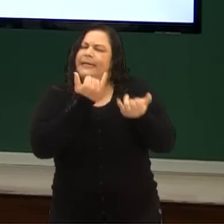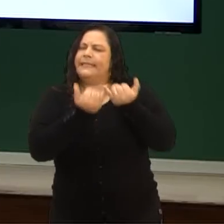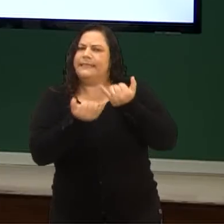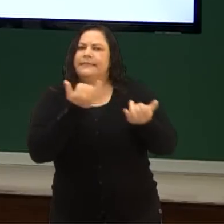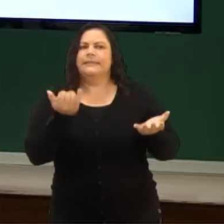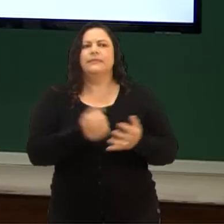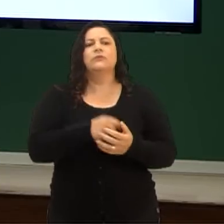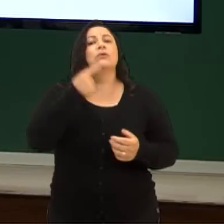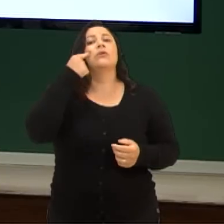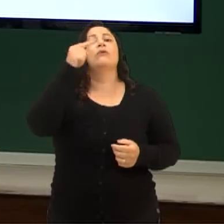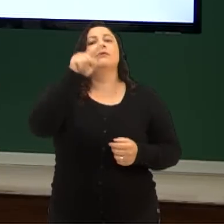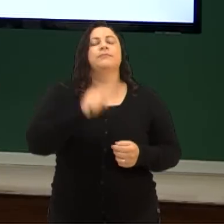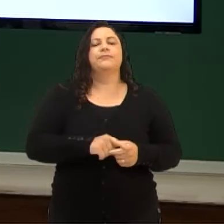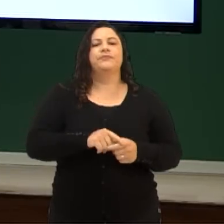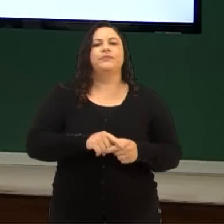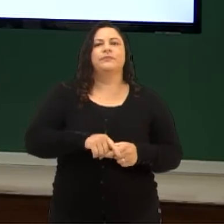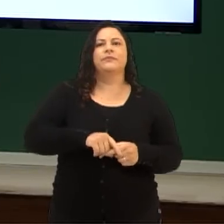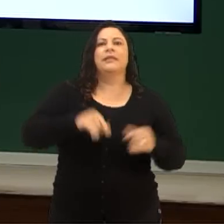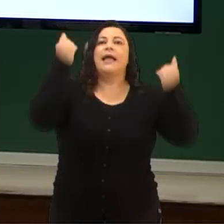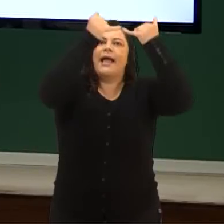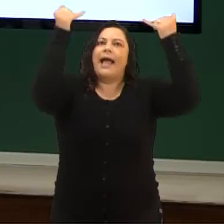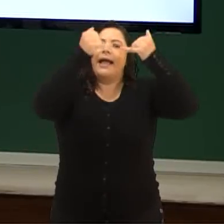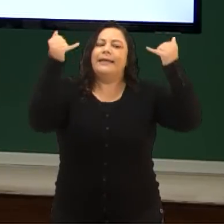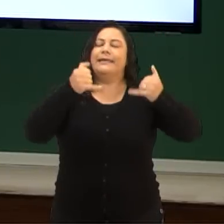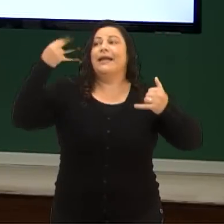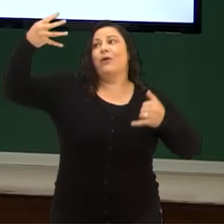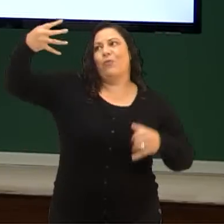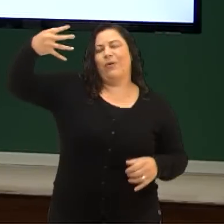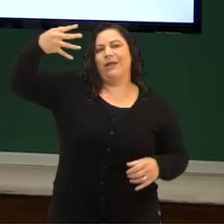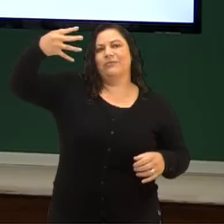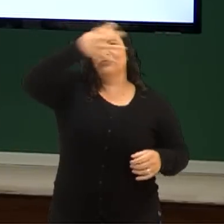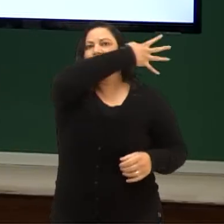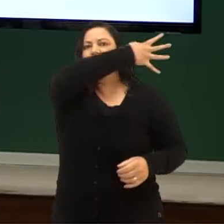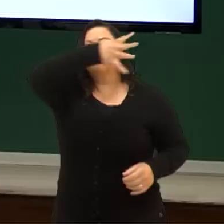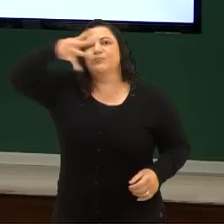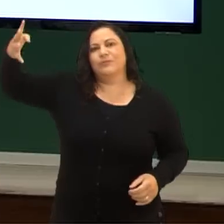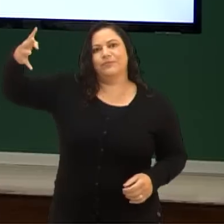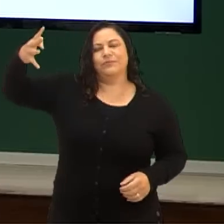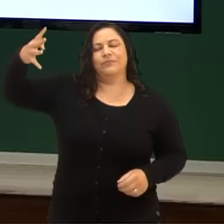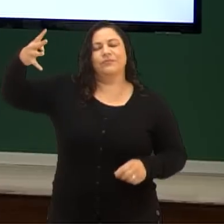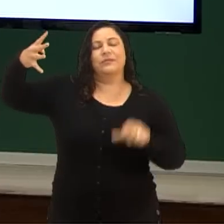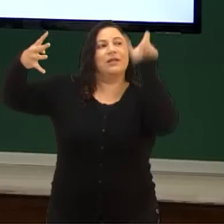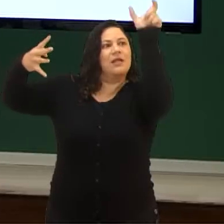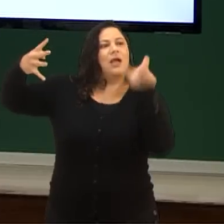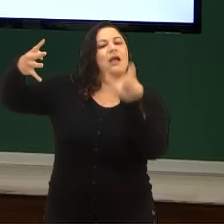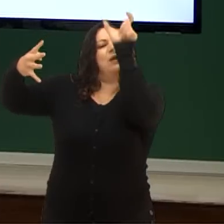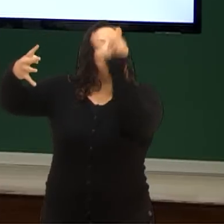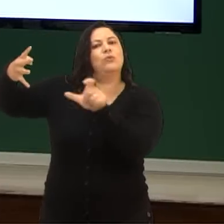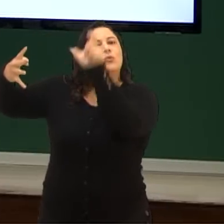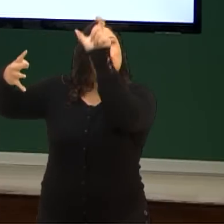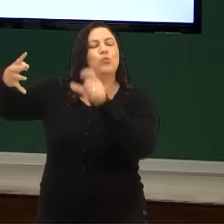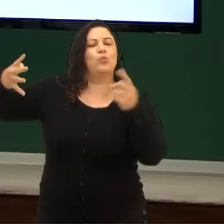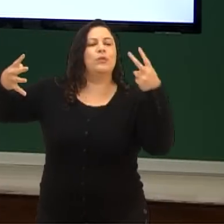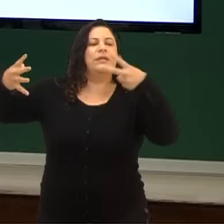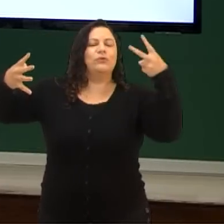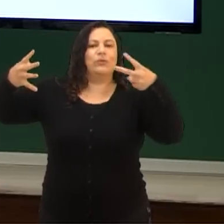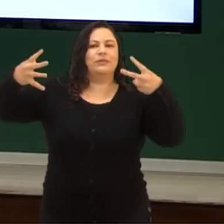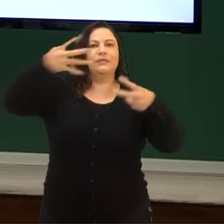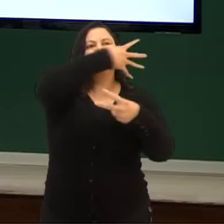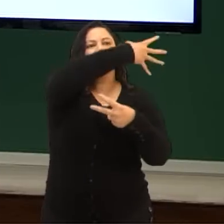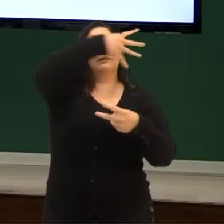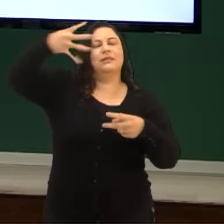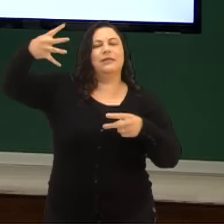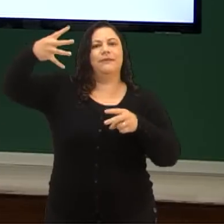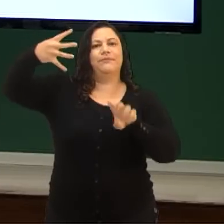1, 2, 3, 4, quarta linha, coluna 2. É essa posição. Como que você escreveria isso,